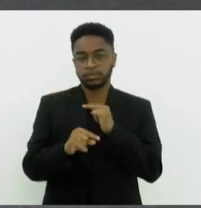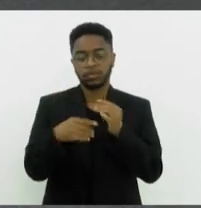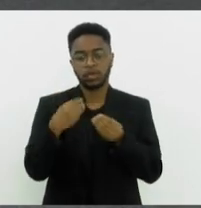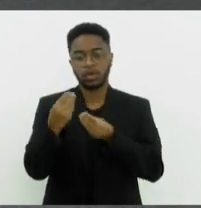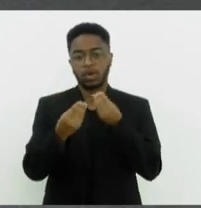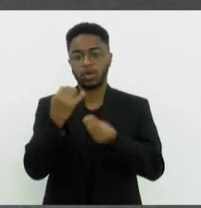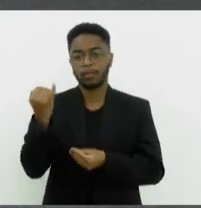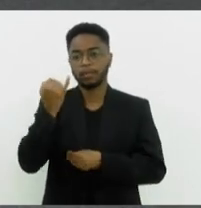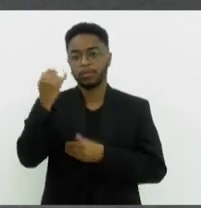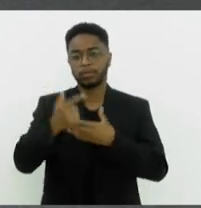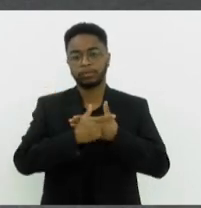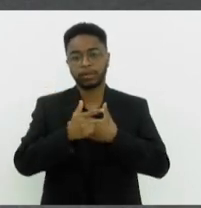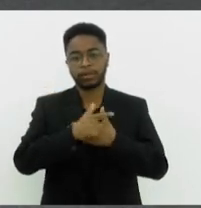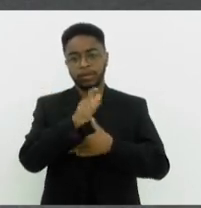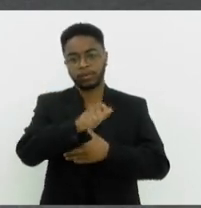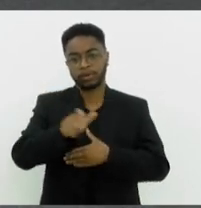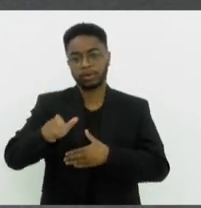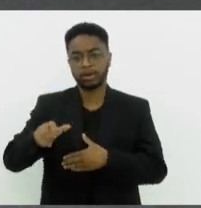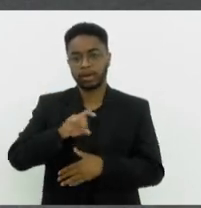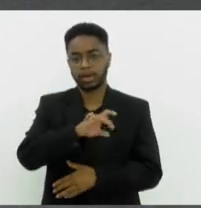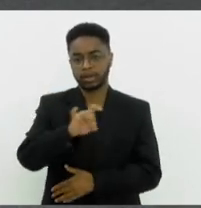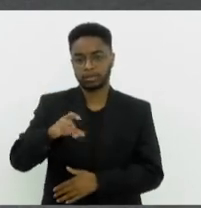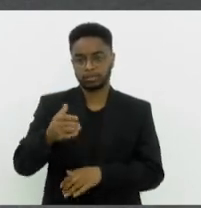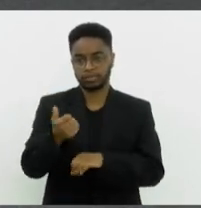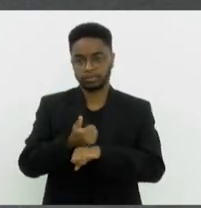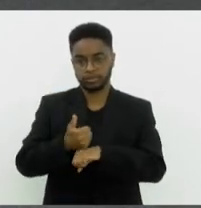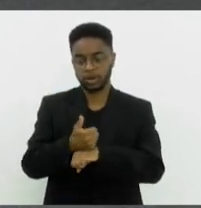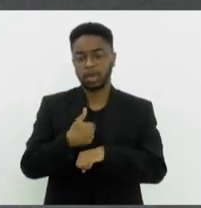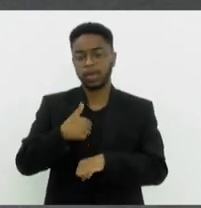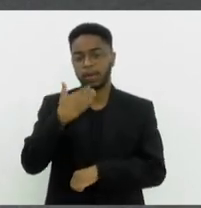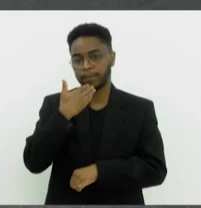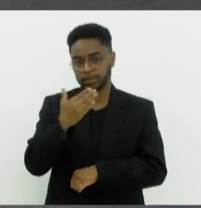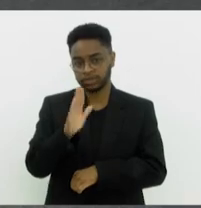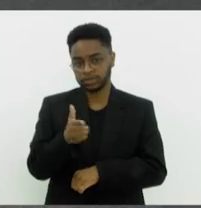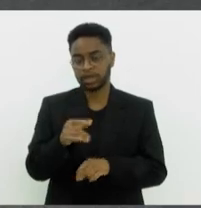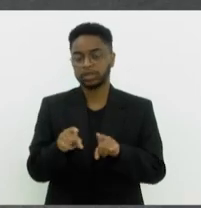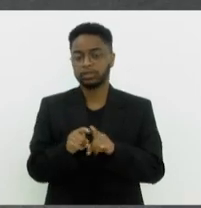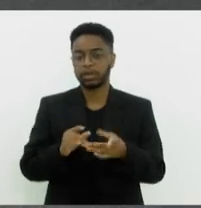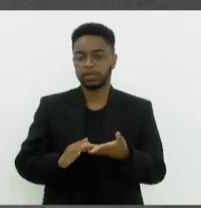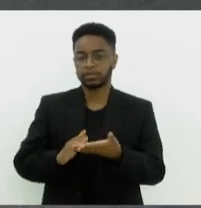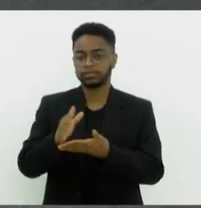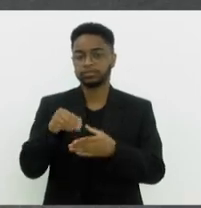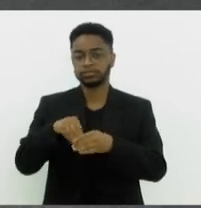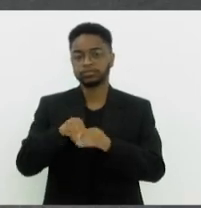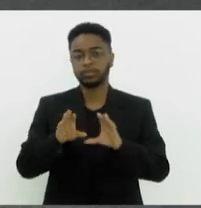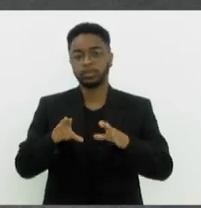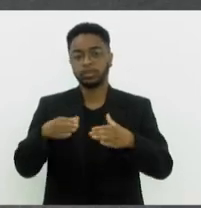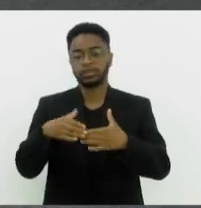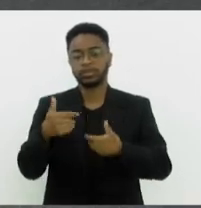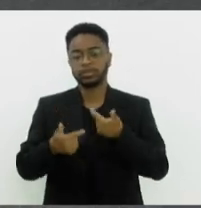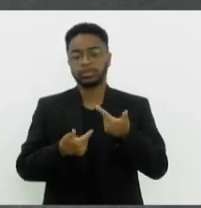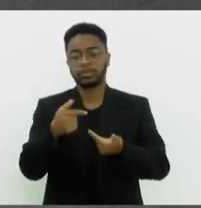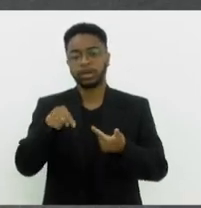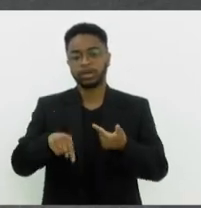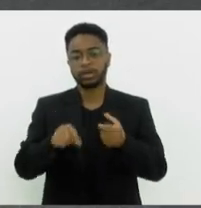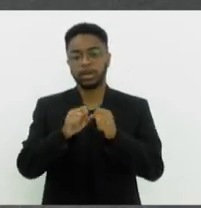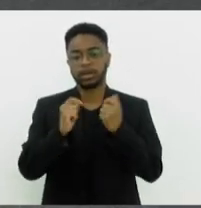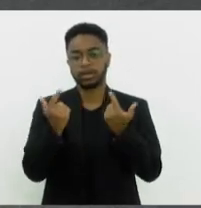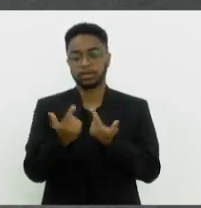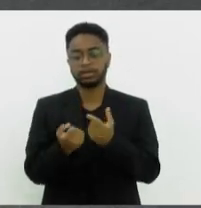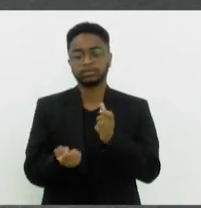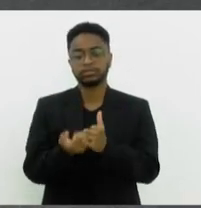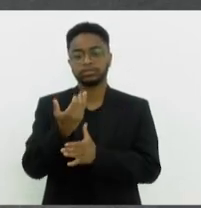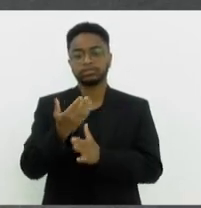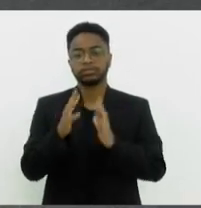importância do papel desses profissionais. Eu já solicitei, foi aprovado na comissão de trabalho aqui dessa casa, a realização de uma